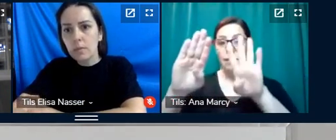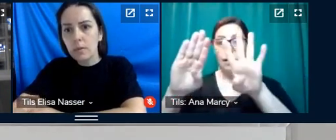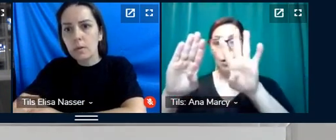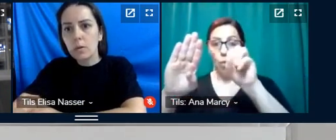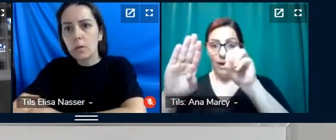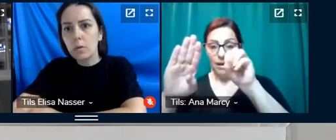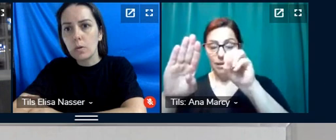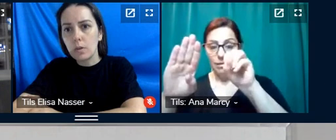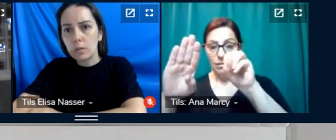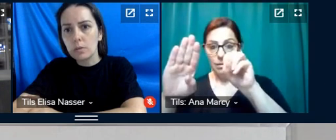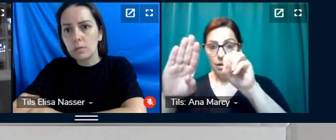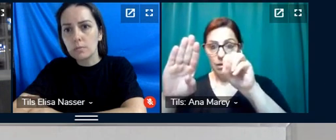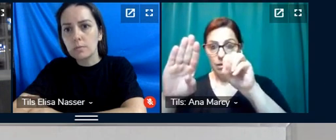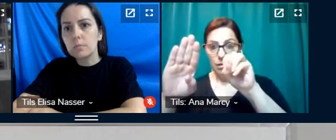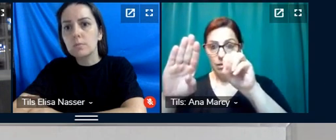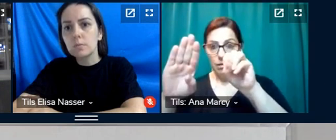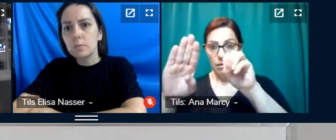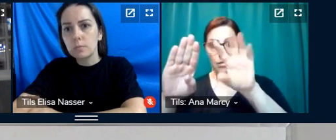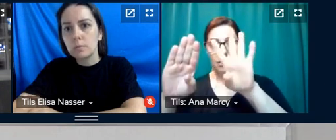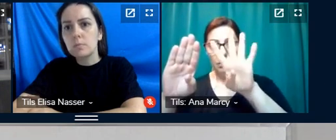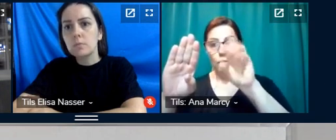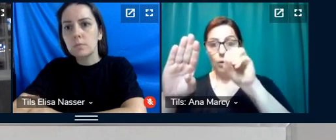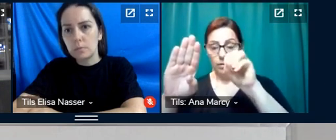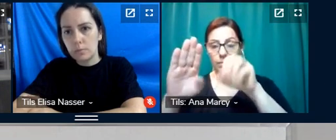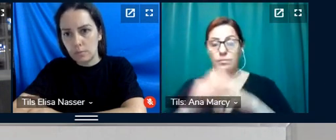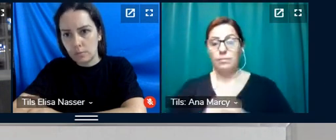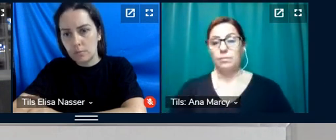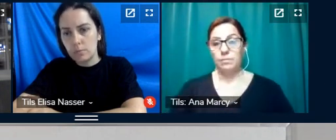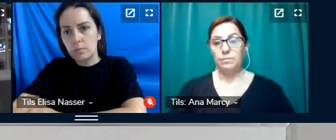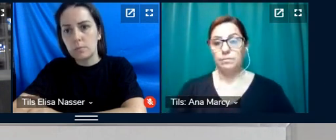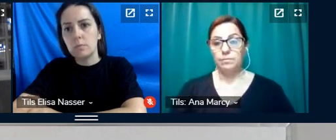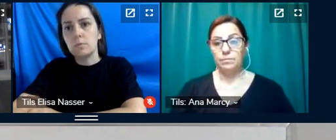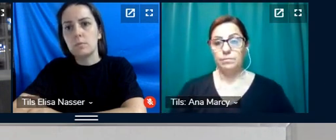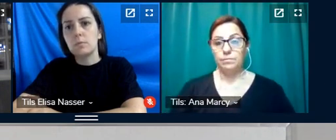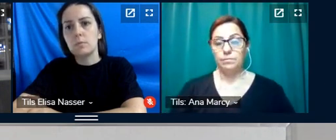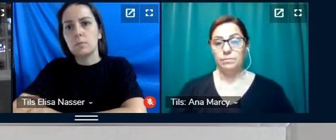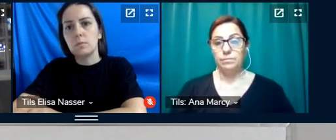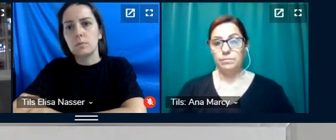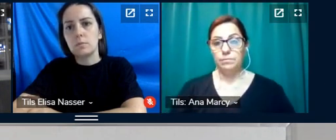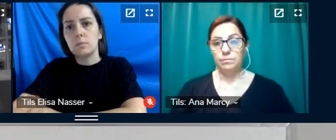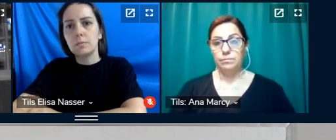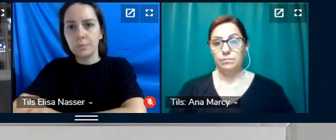Para os dois. Pode ser o mesmo ângulo para os dois, 40 graus. Beta. Tá?